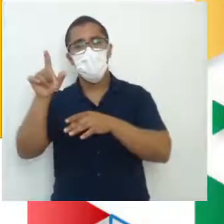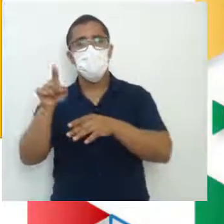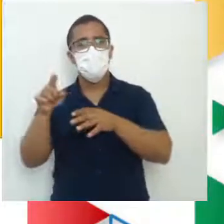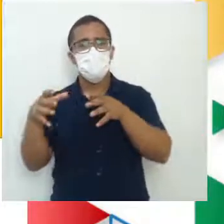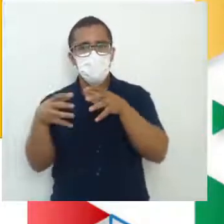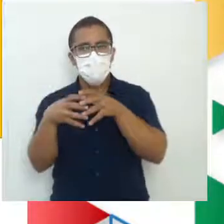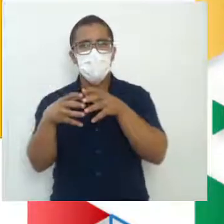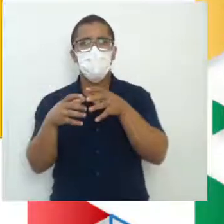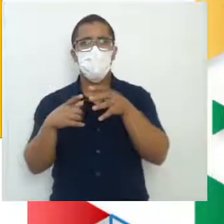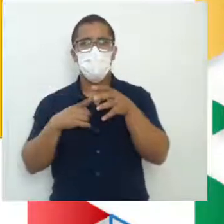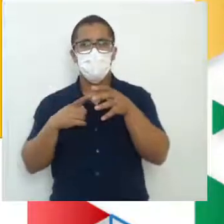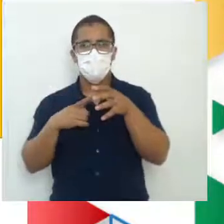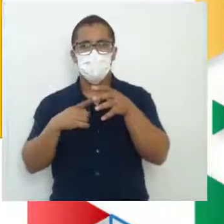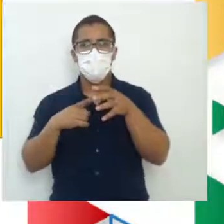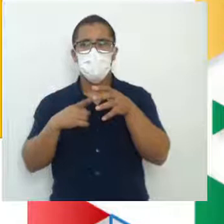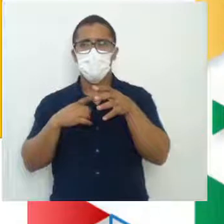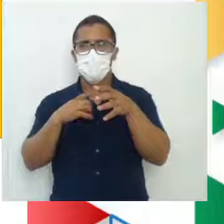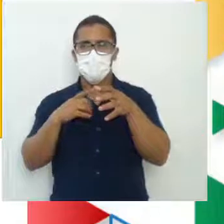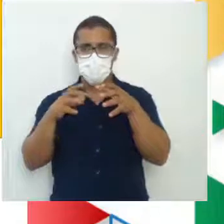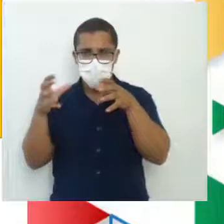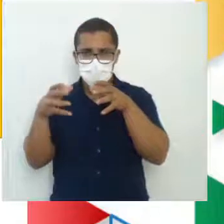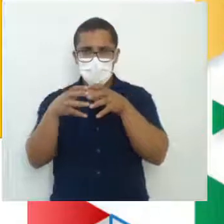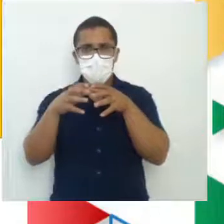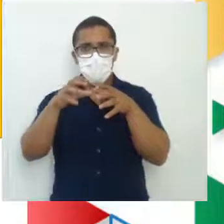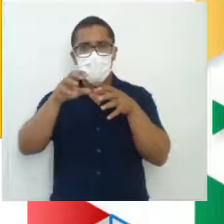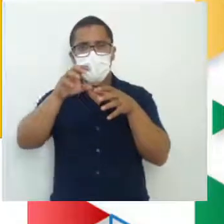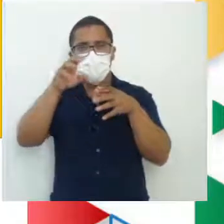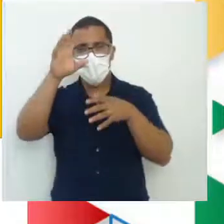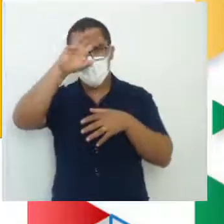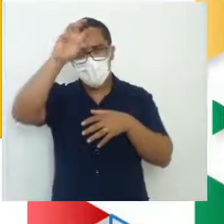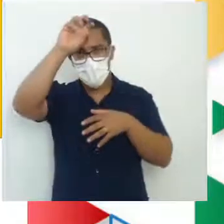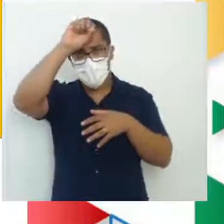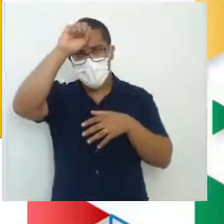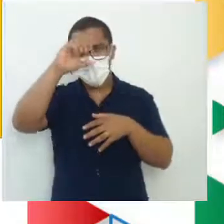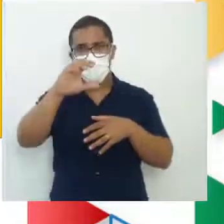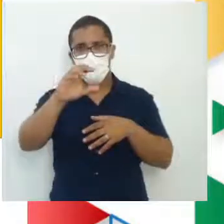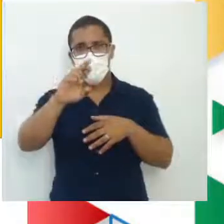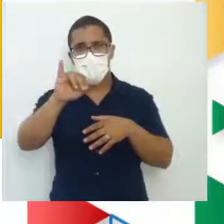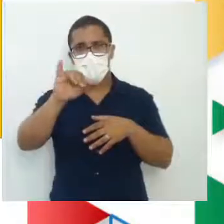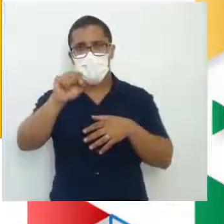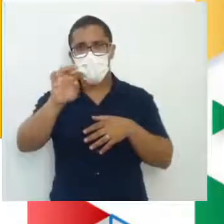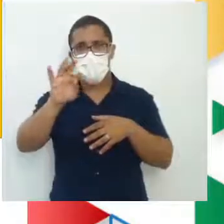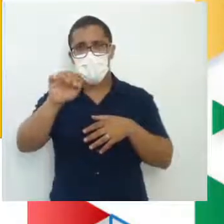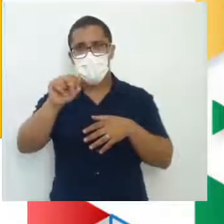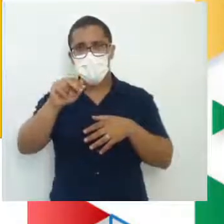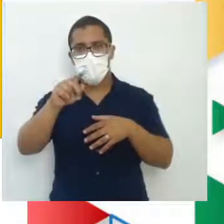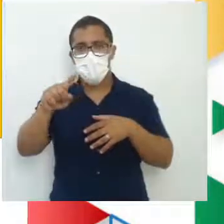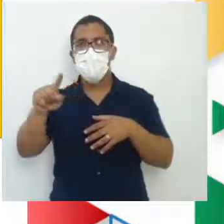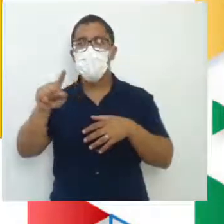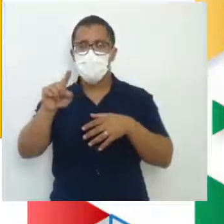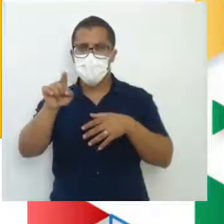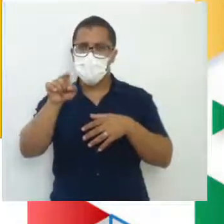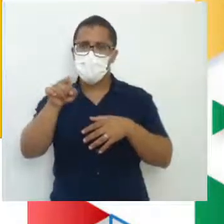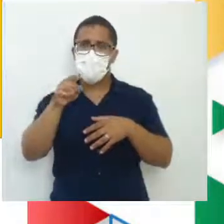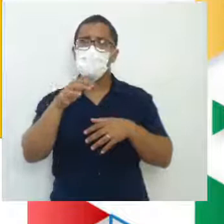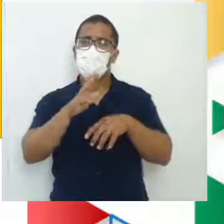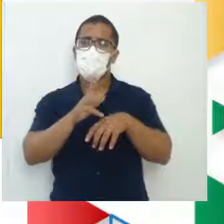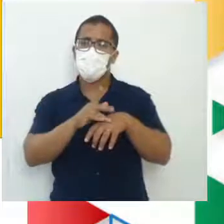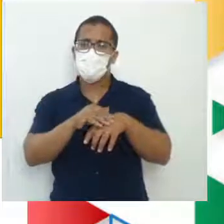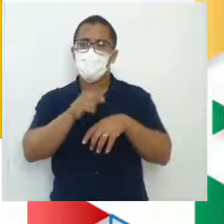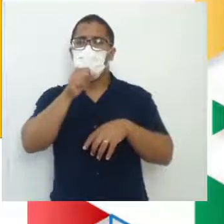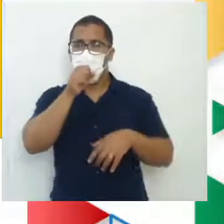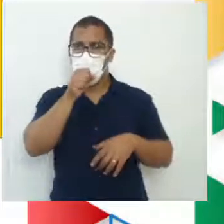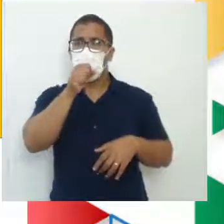ordem espiritualista cristã, e sendo tia Neiva mais uma vez internada por causa da tuberculose. Ela tinha